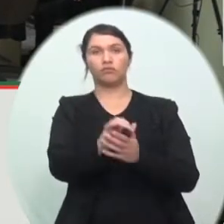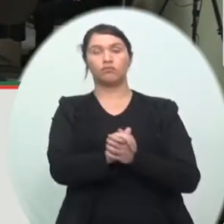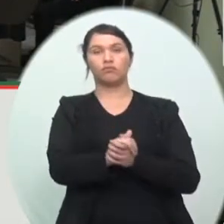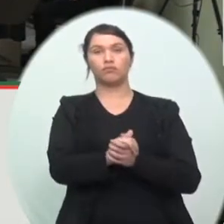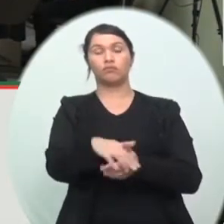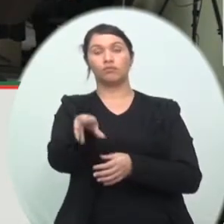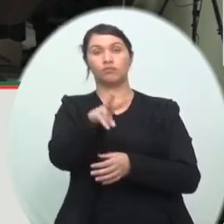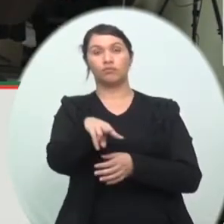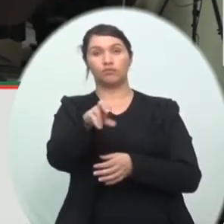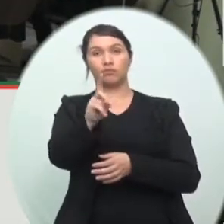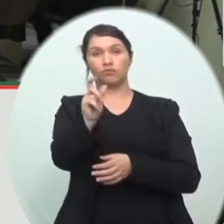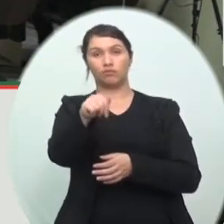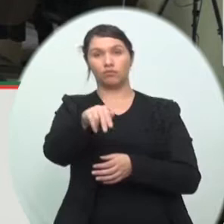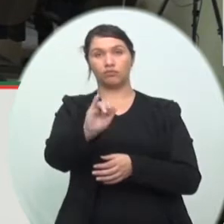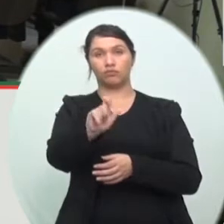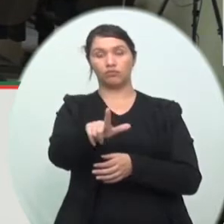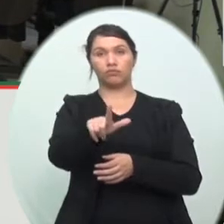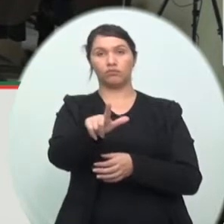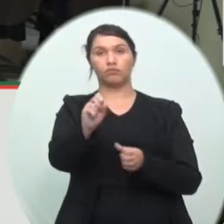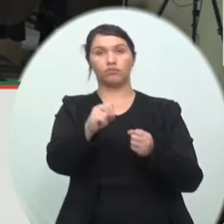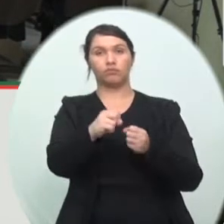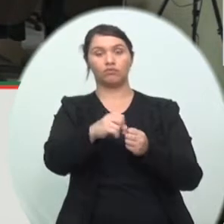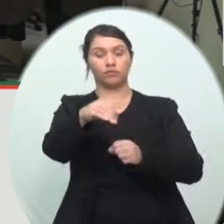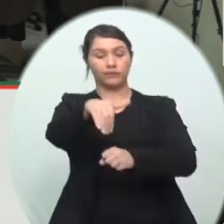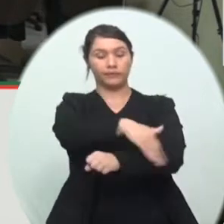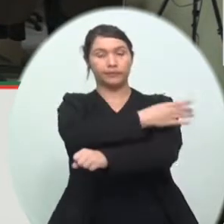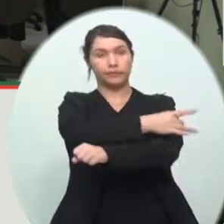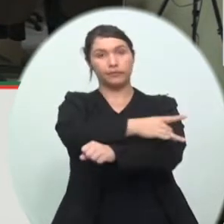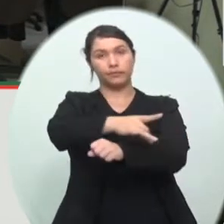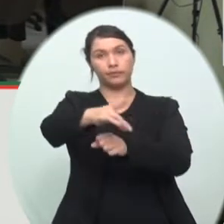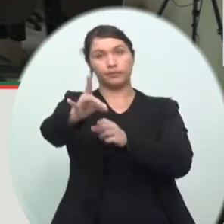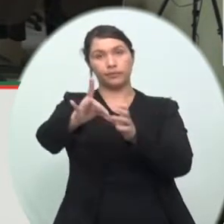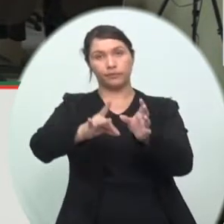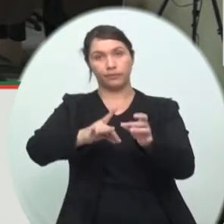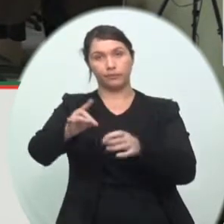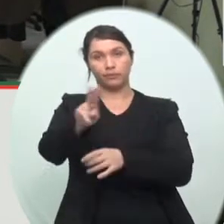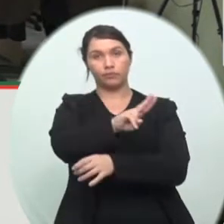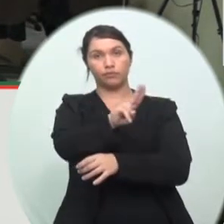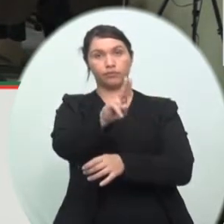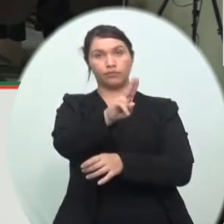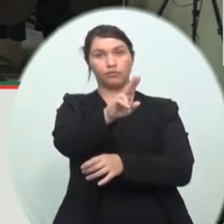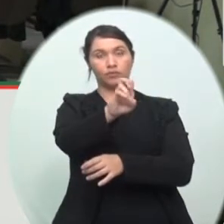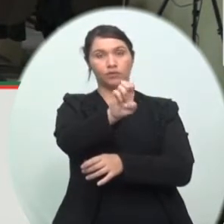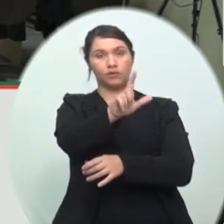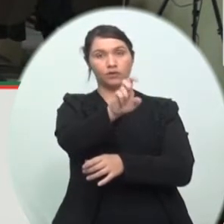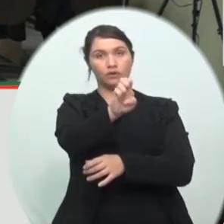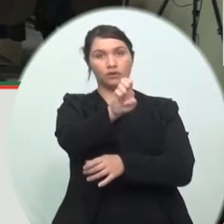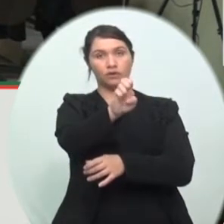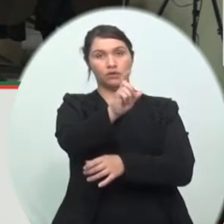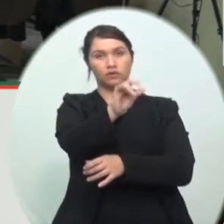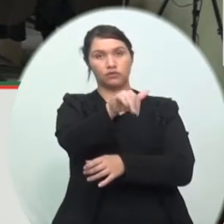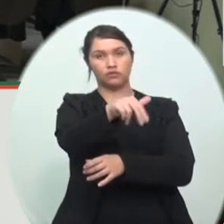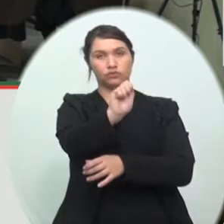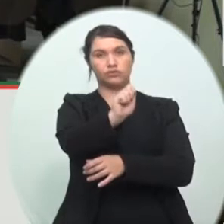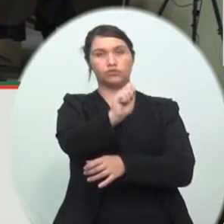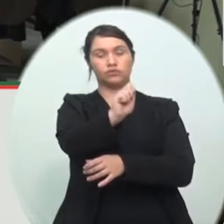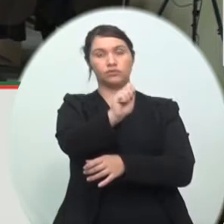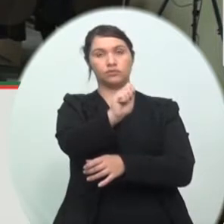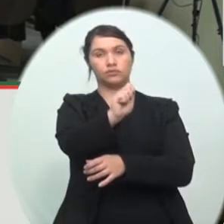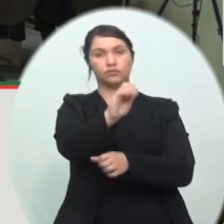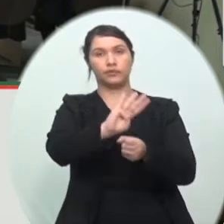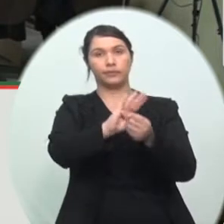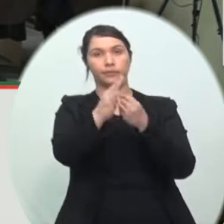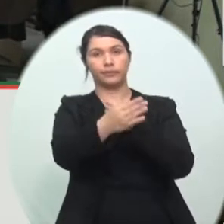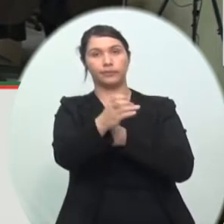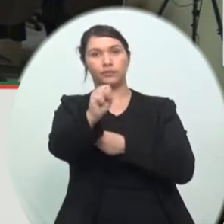775/18, autoria vereador Daniel Cipriano, assunto patrulhamento da rua Elendina Antônio Cardoso,